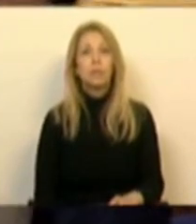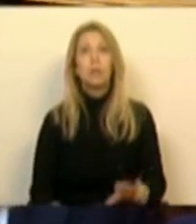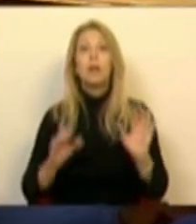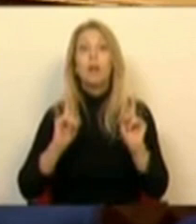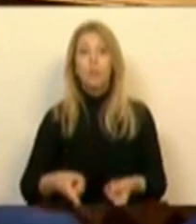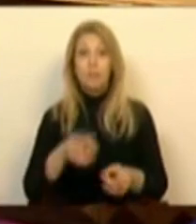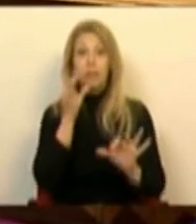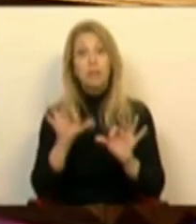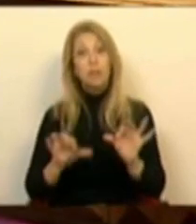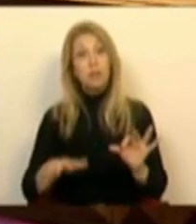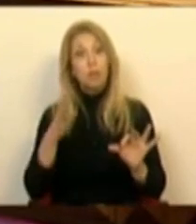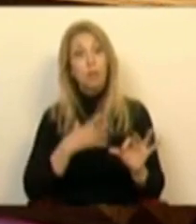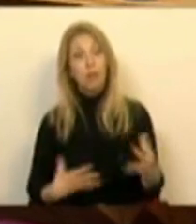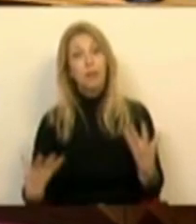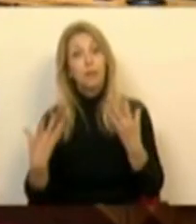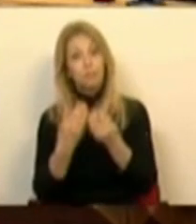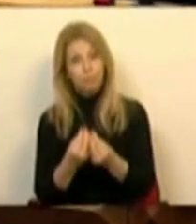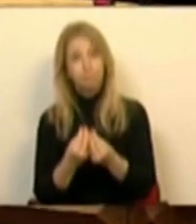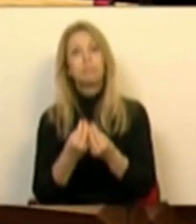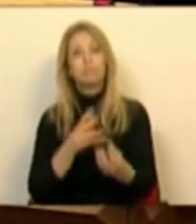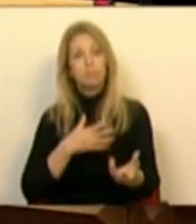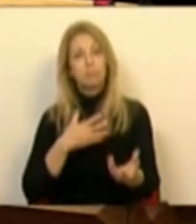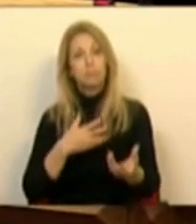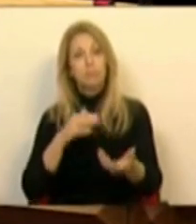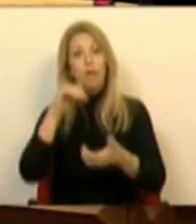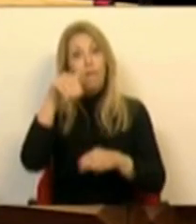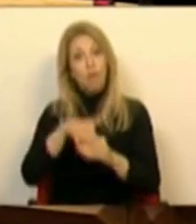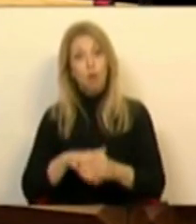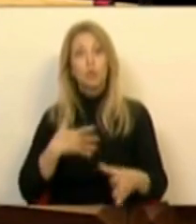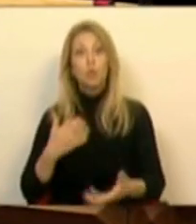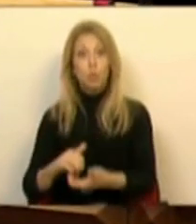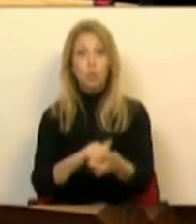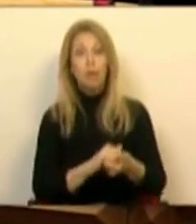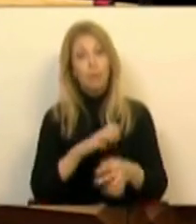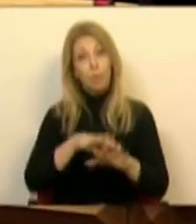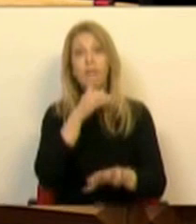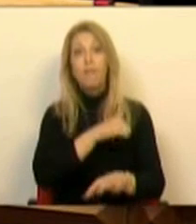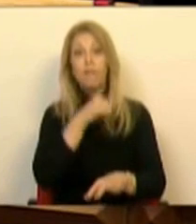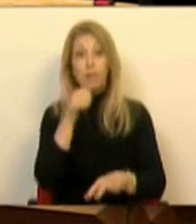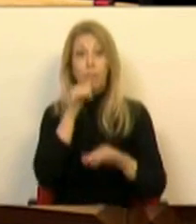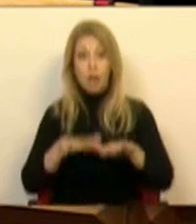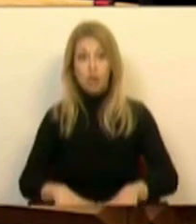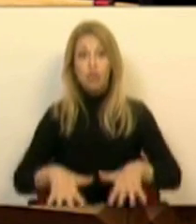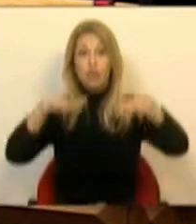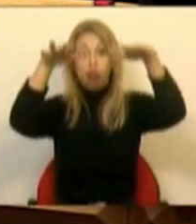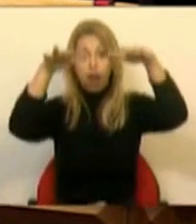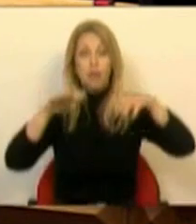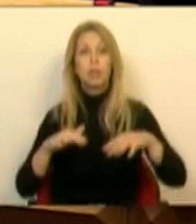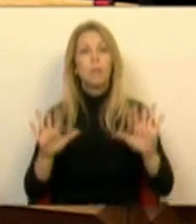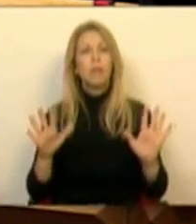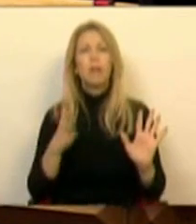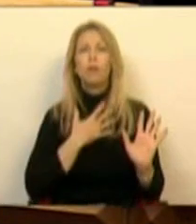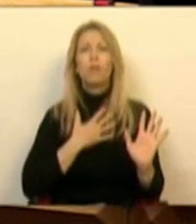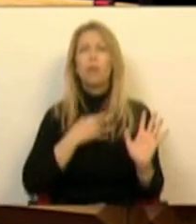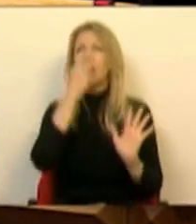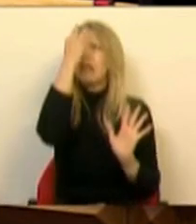a todos os votos de solidariedade perante as vítimas das cheias e não queria ficar-me por esta cegueira de